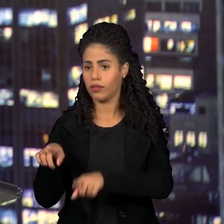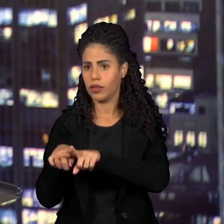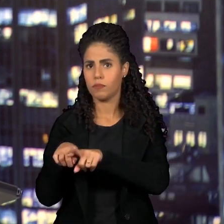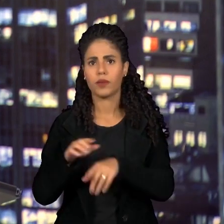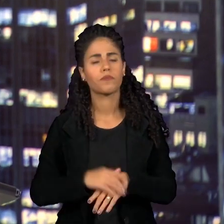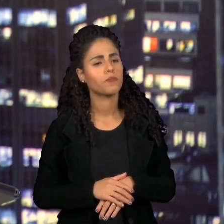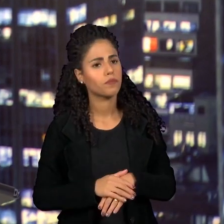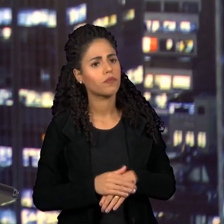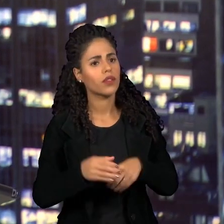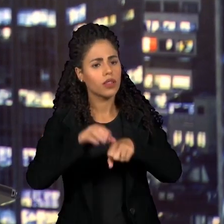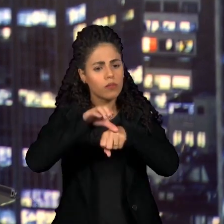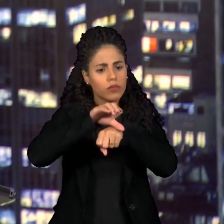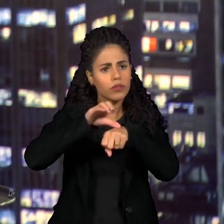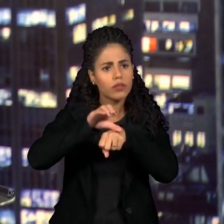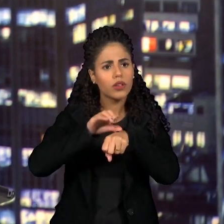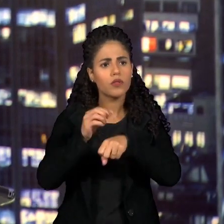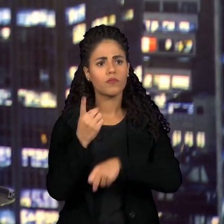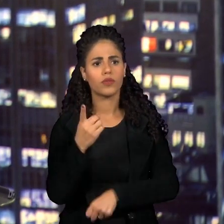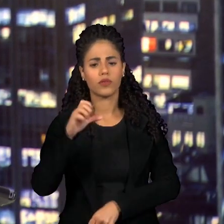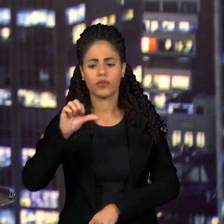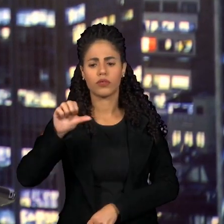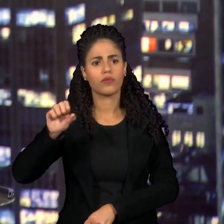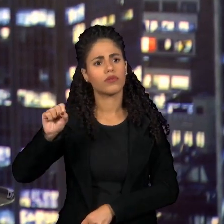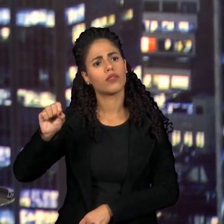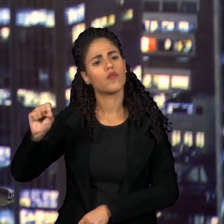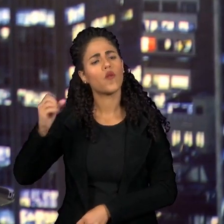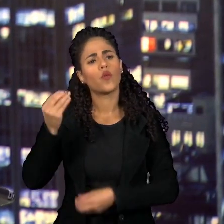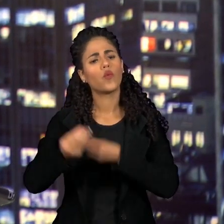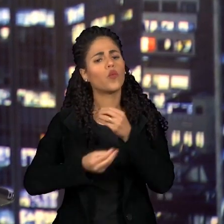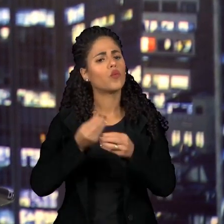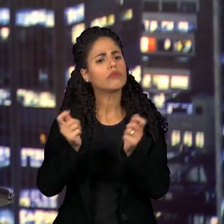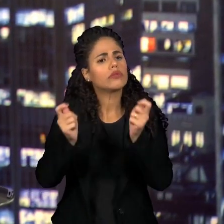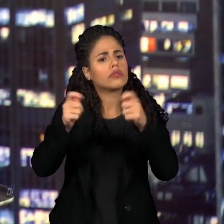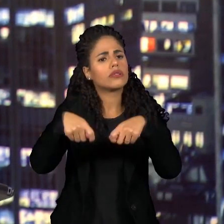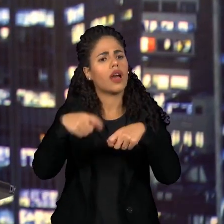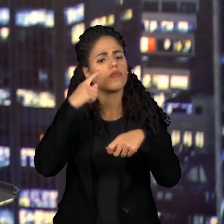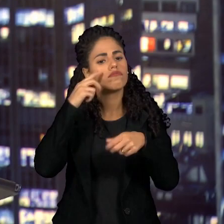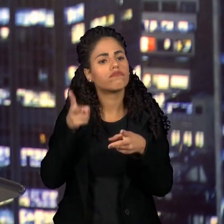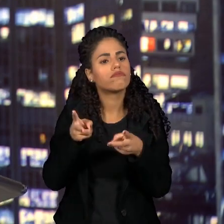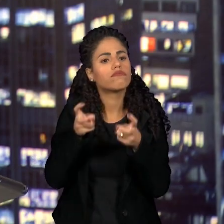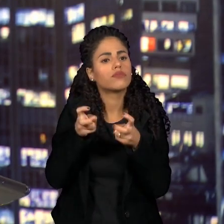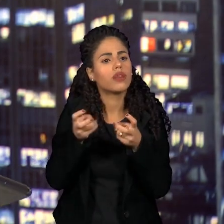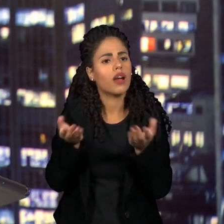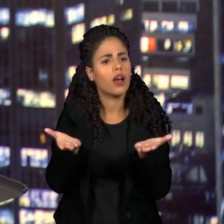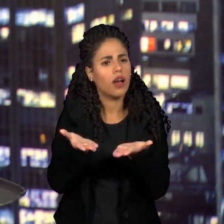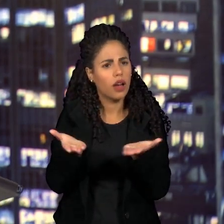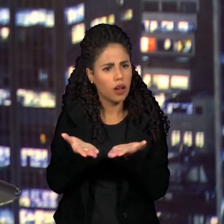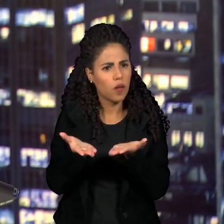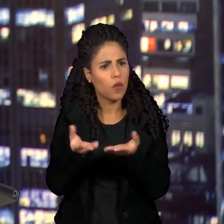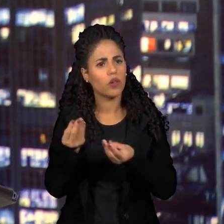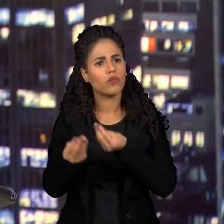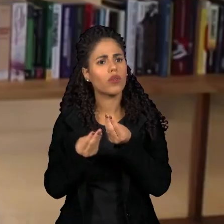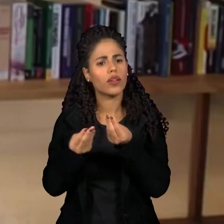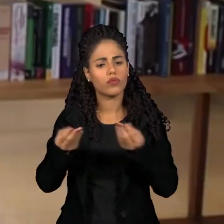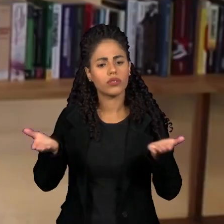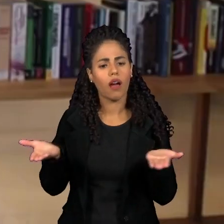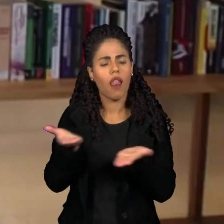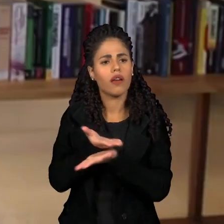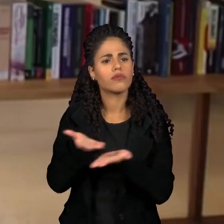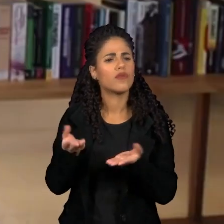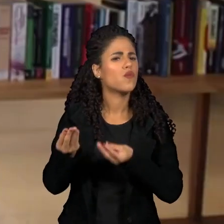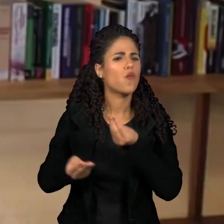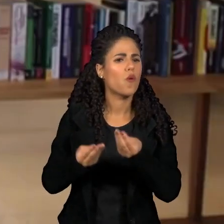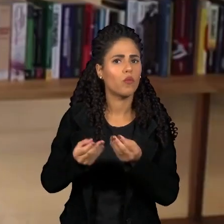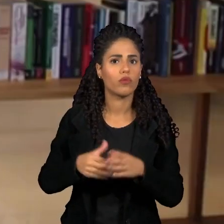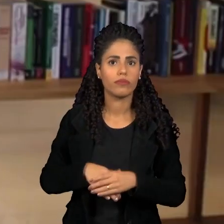na Constituinte de 1988, não é, Wallace? O que vale a pena chamar a atenção justamente dessa relação? O que eu acho que é importante,